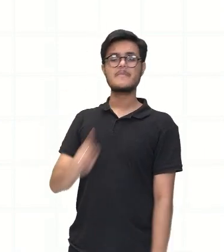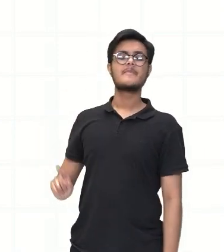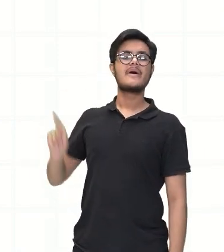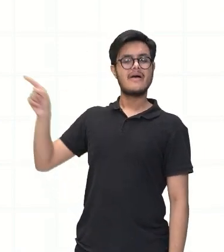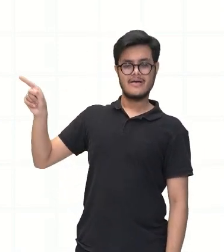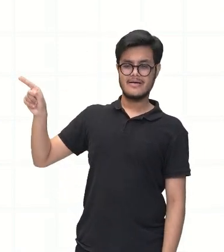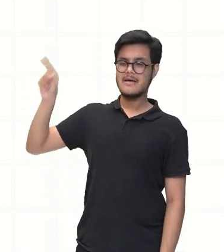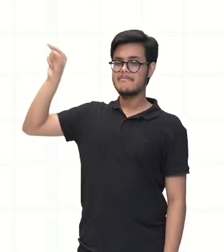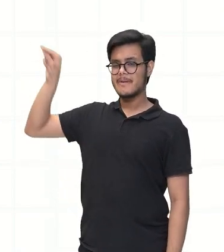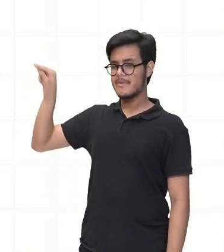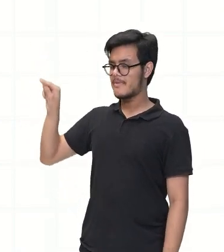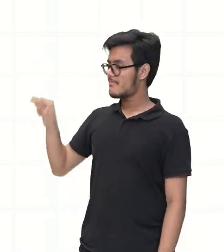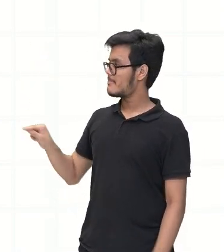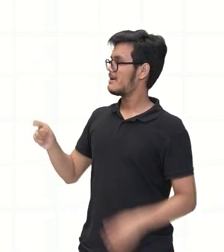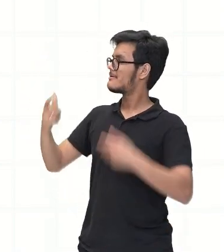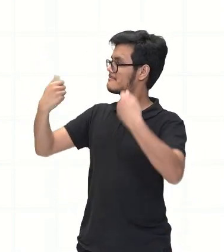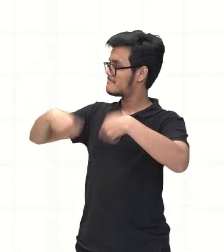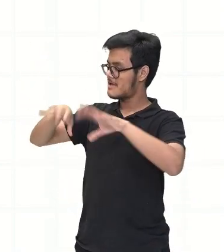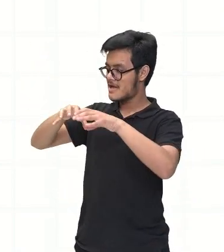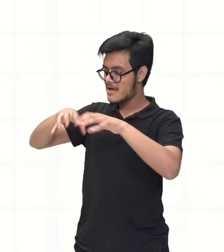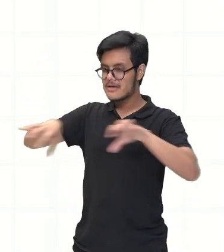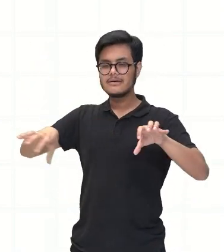micro-ondas, ok?